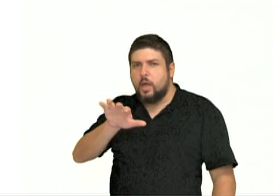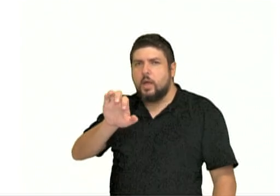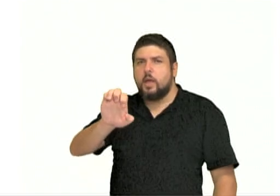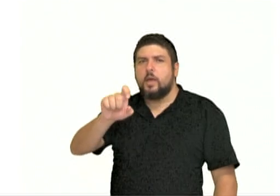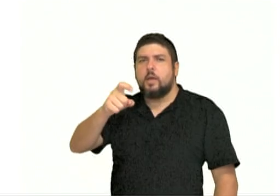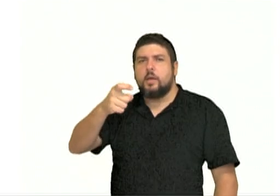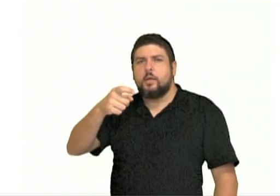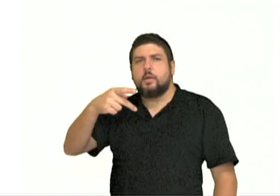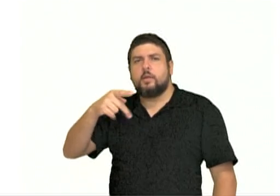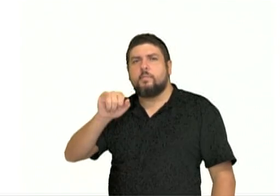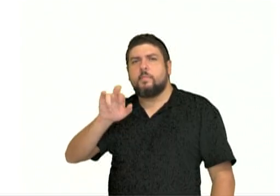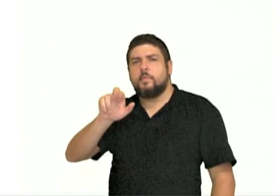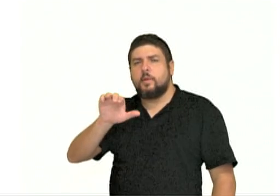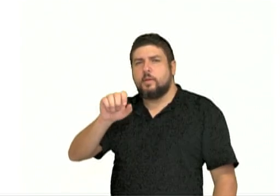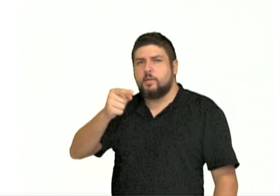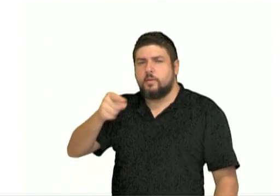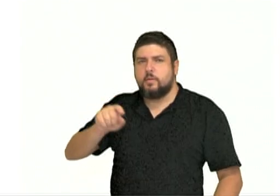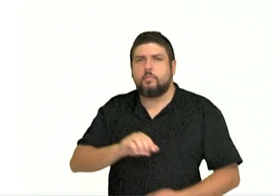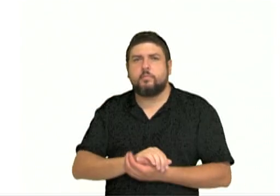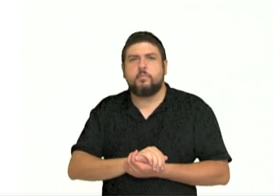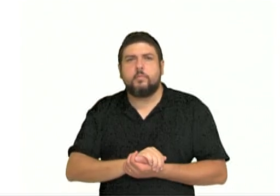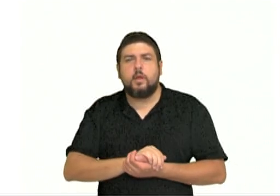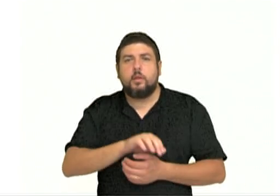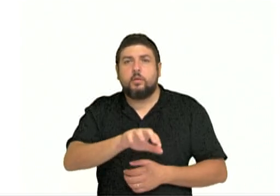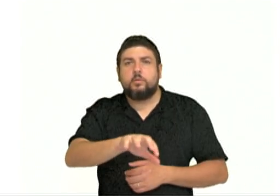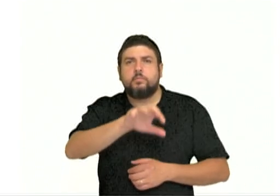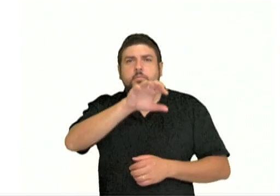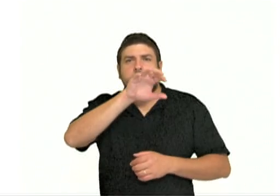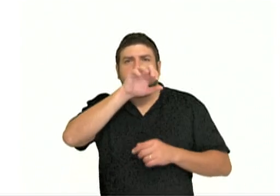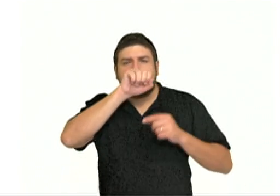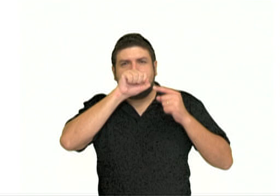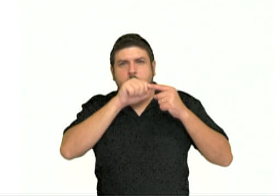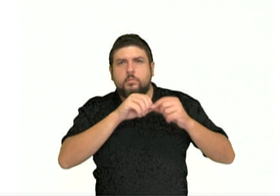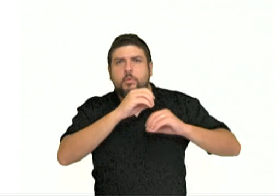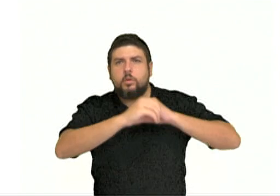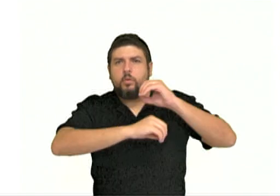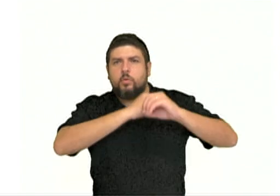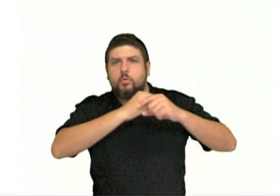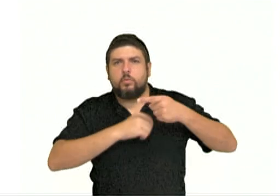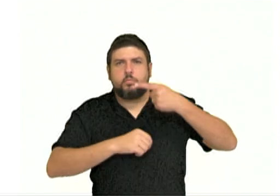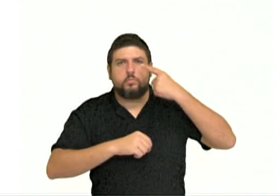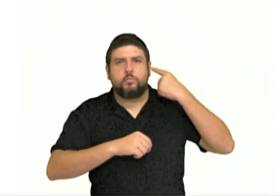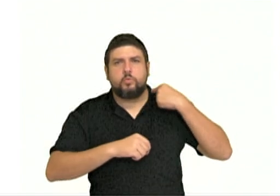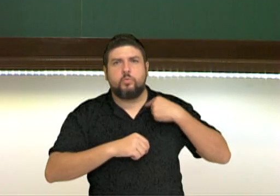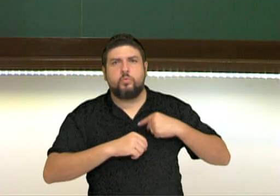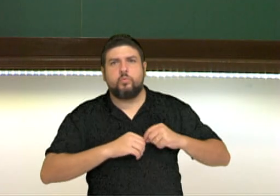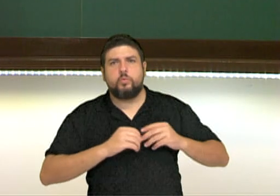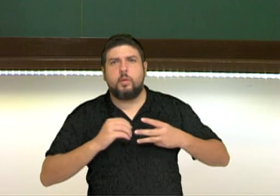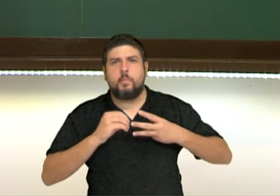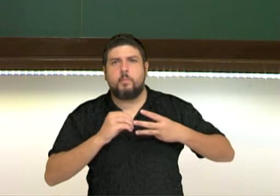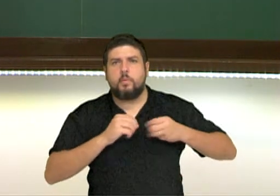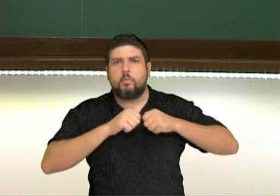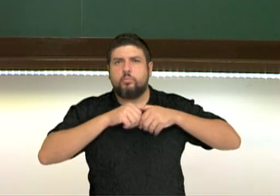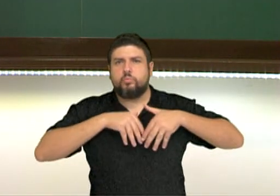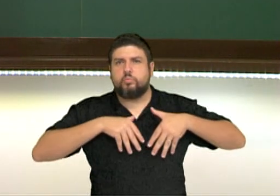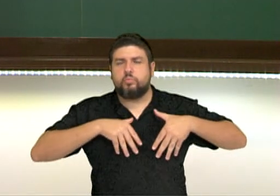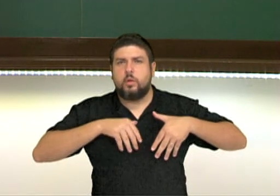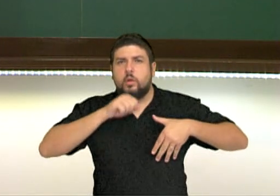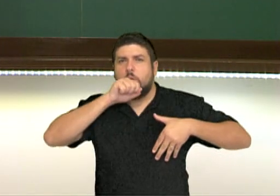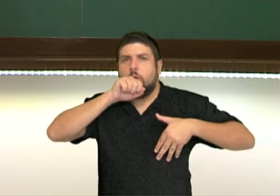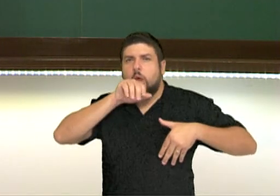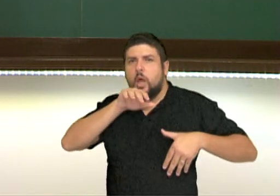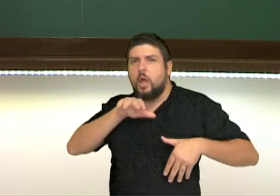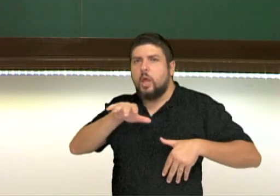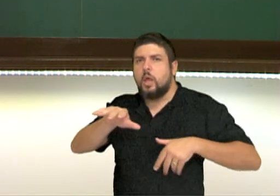para permitir a entrada do ar, que vai oxigenar as nossas células. Expiramos para retirar o